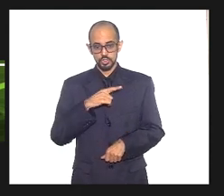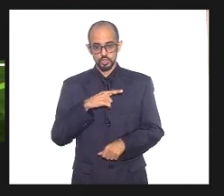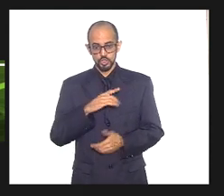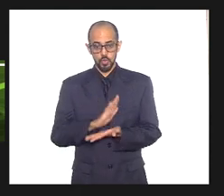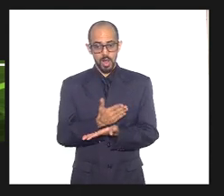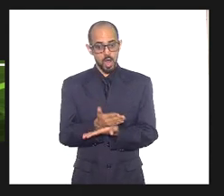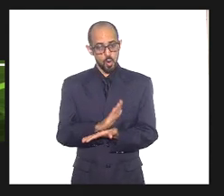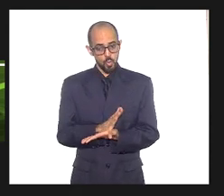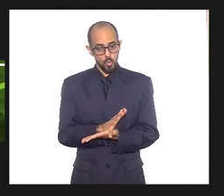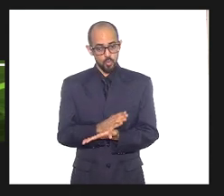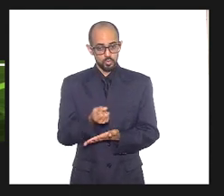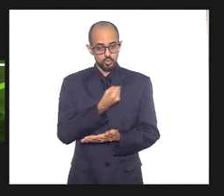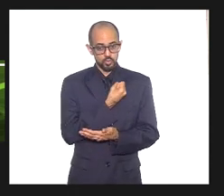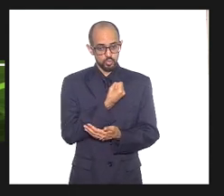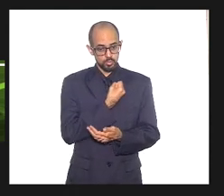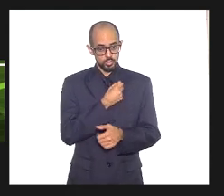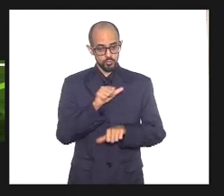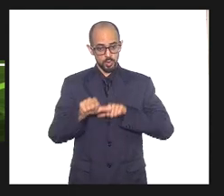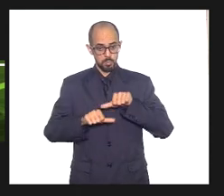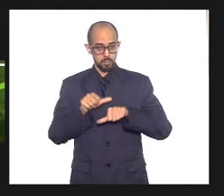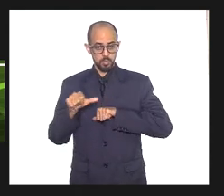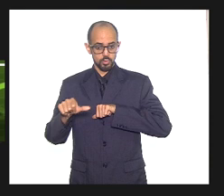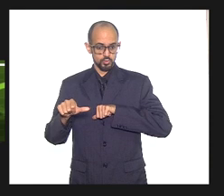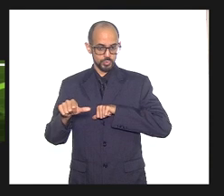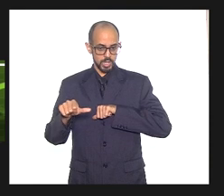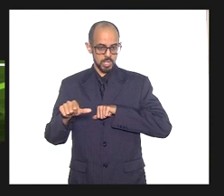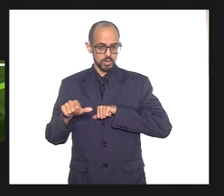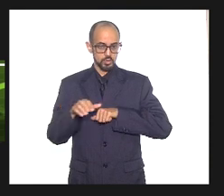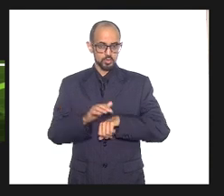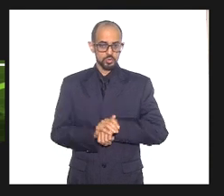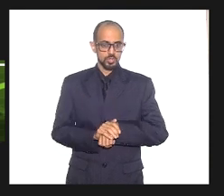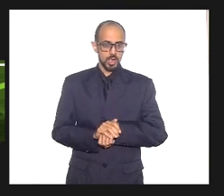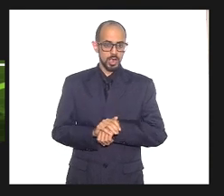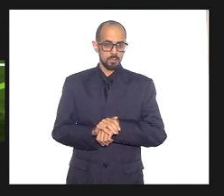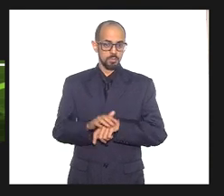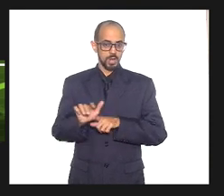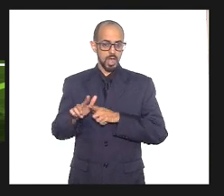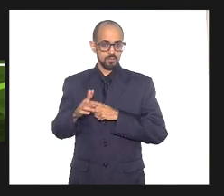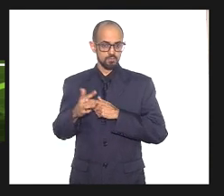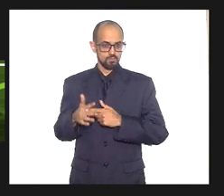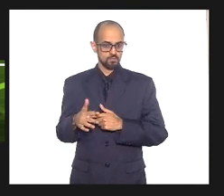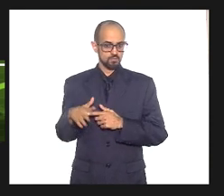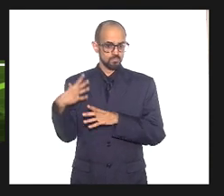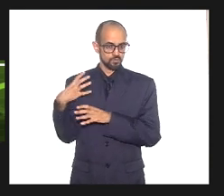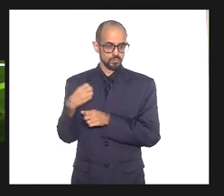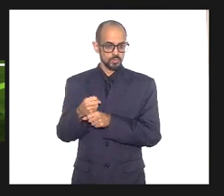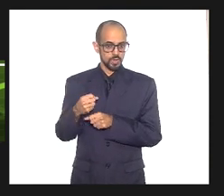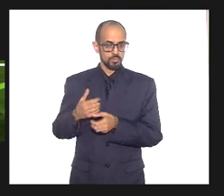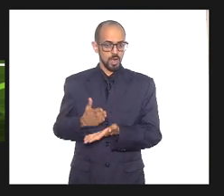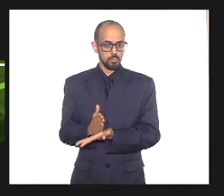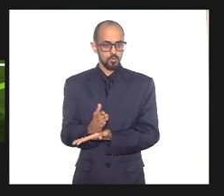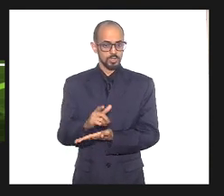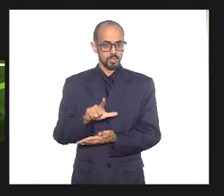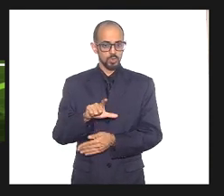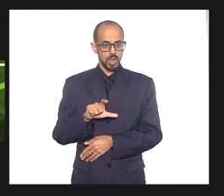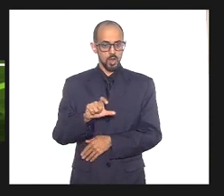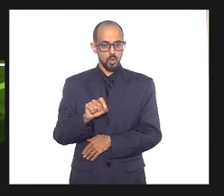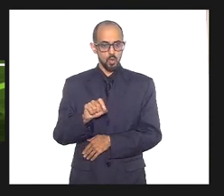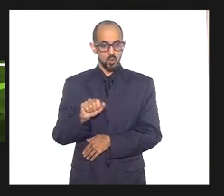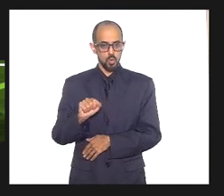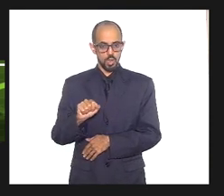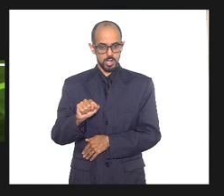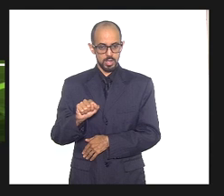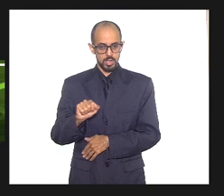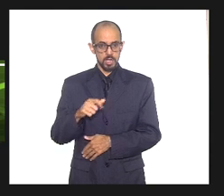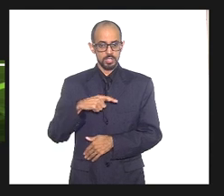acabaram sendo modificados, né? Desde a aprovação da LOA. Então, tem uma